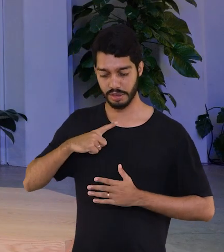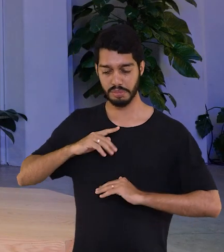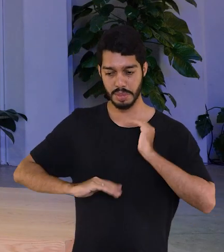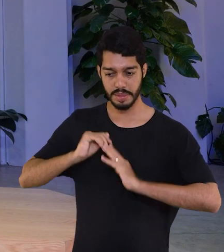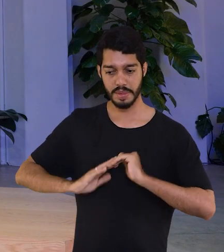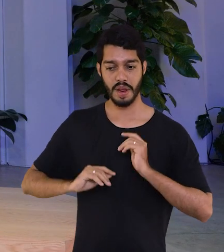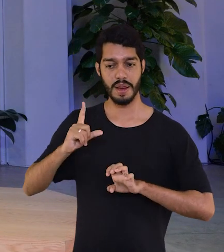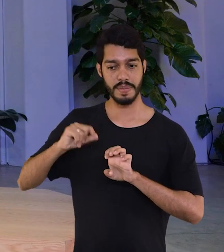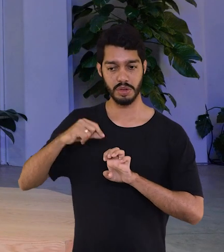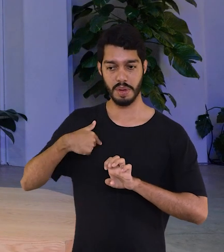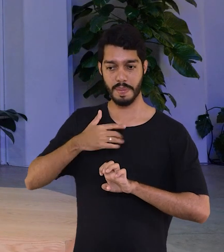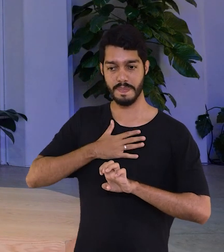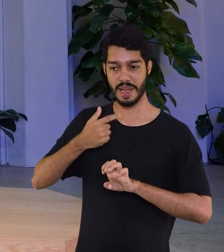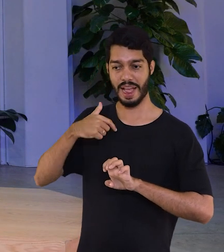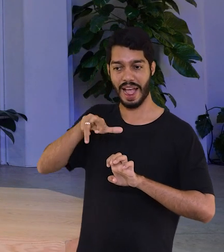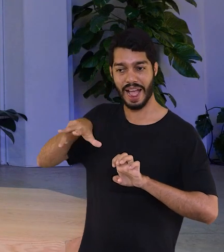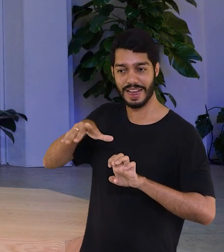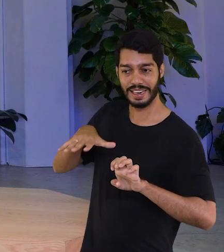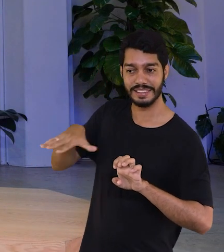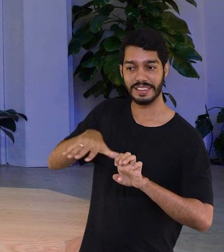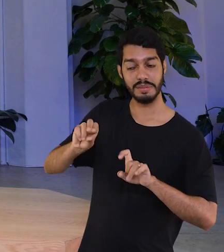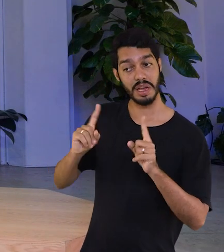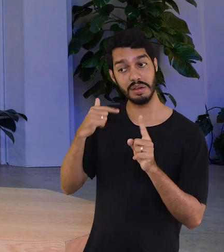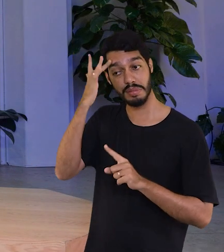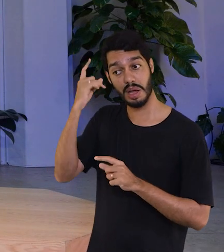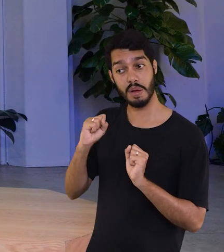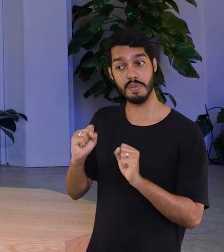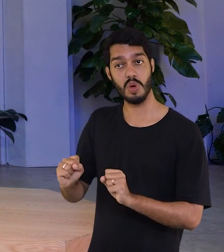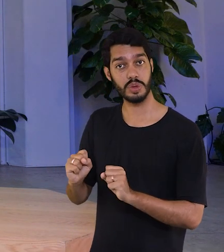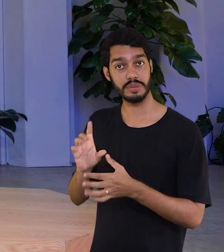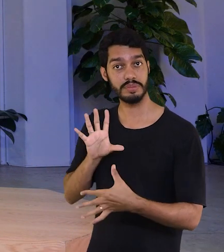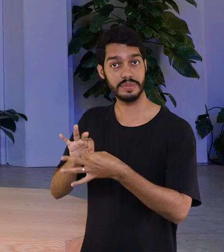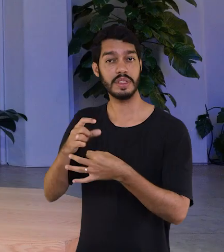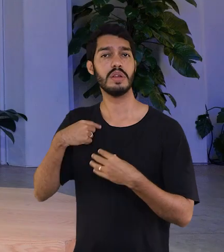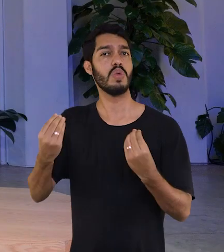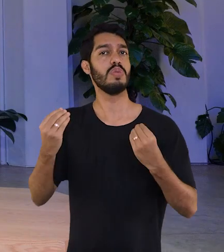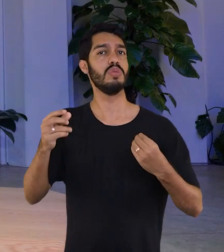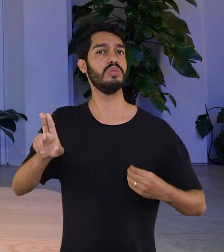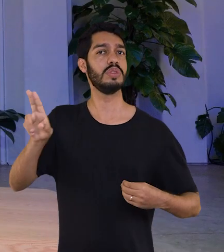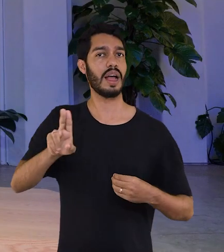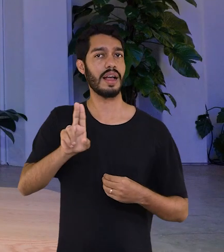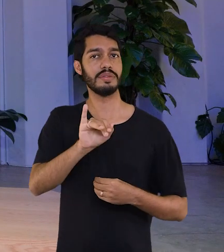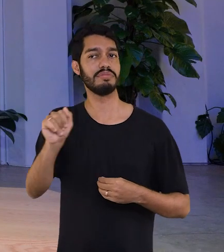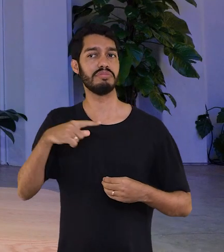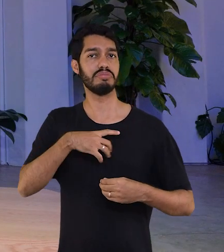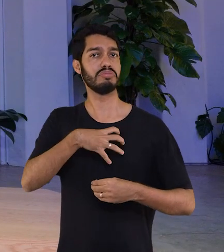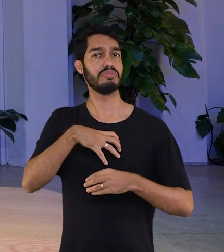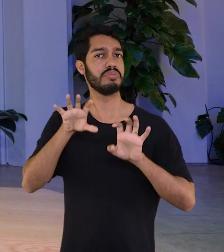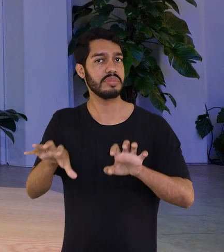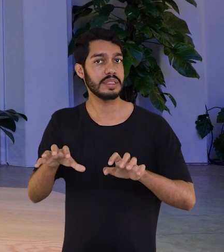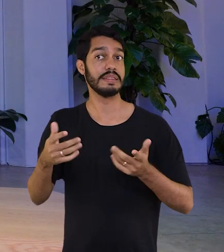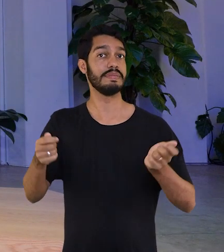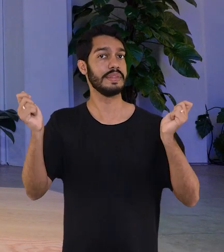de empreendedorismo em alguma área que hoje não é a de vocês, mas amanhã pode ser que seja. Então, como utilizar a inteligência artificial nesse